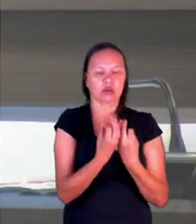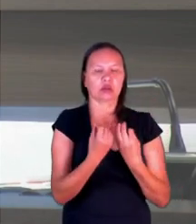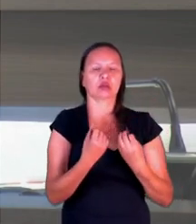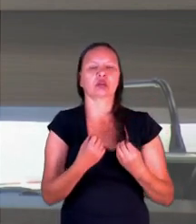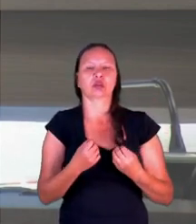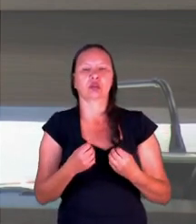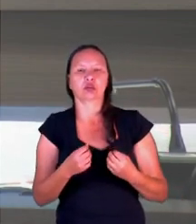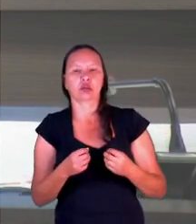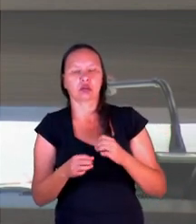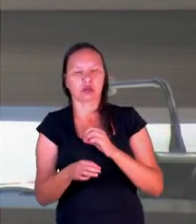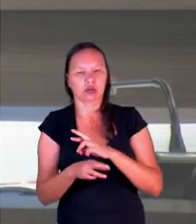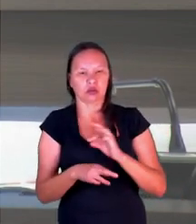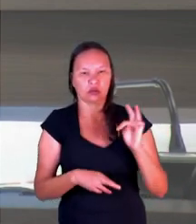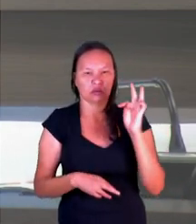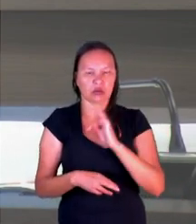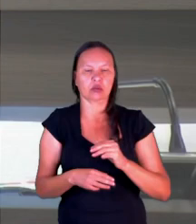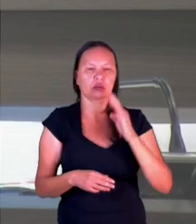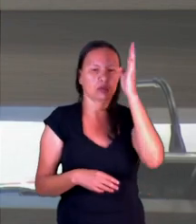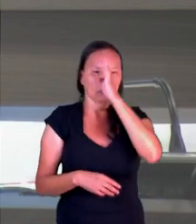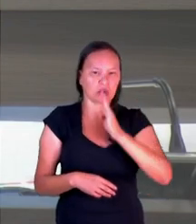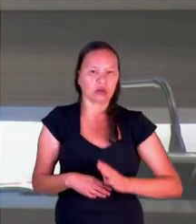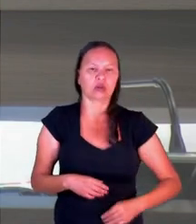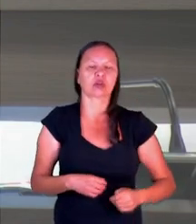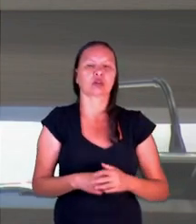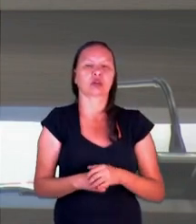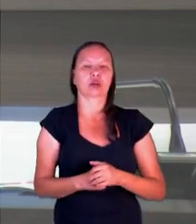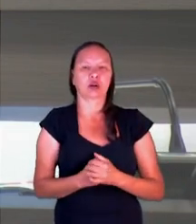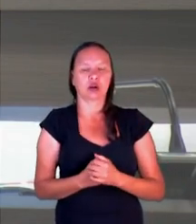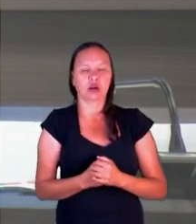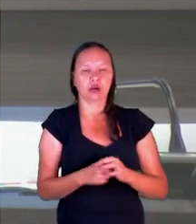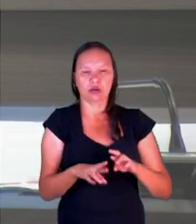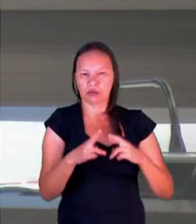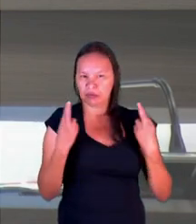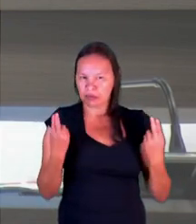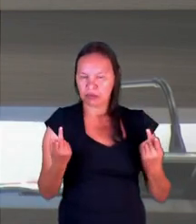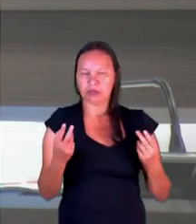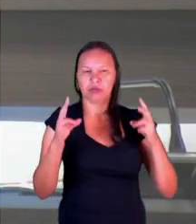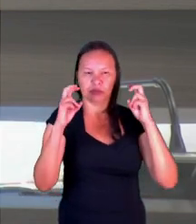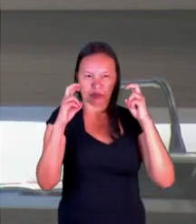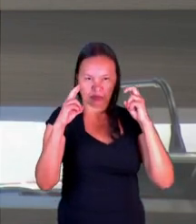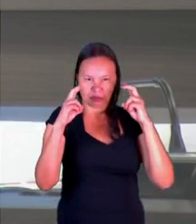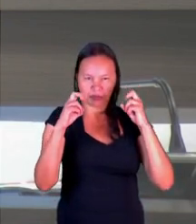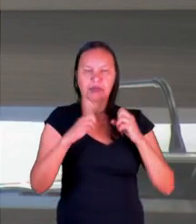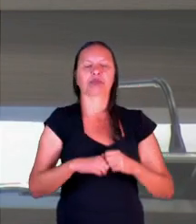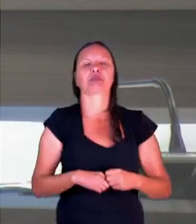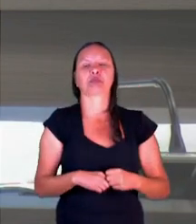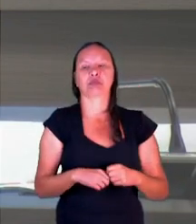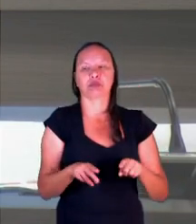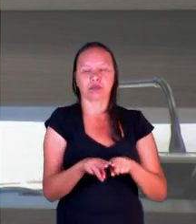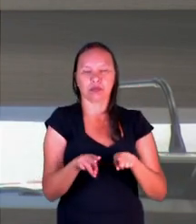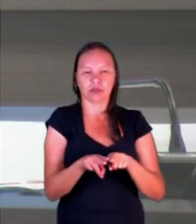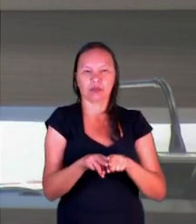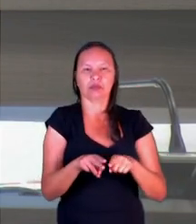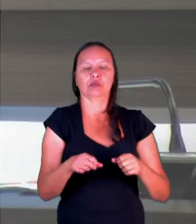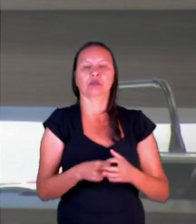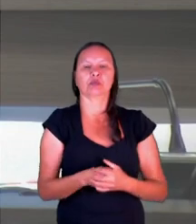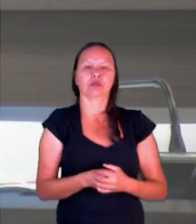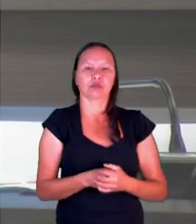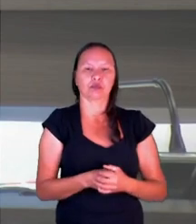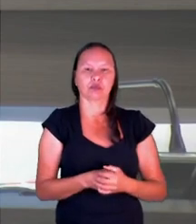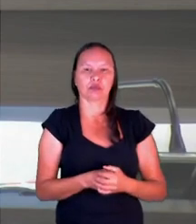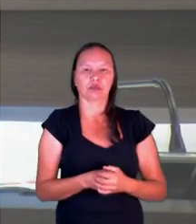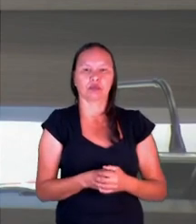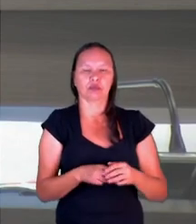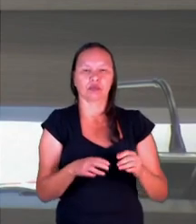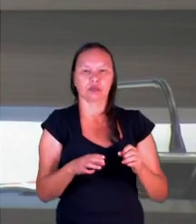tradicionais no Brasil né Eh em relação a esse tema né Eh tem que ser